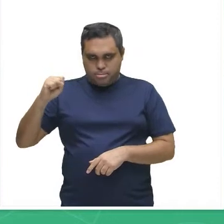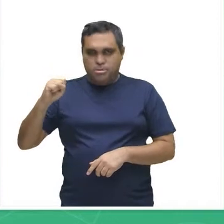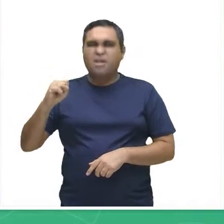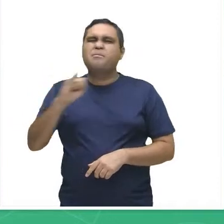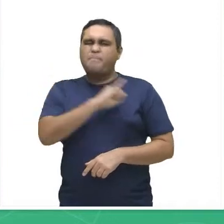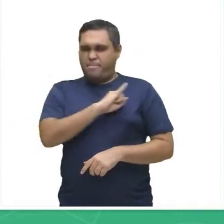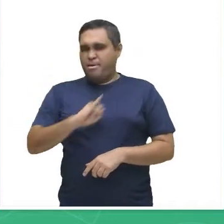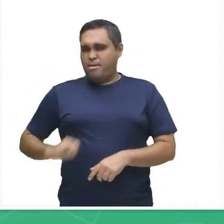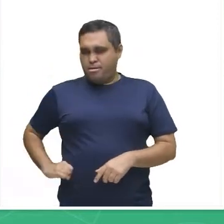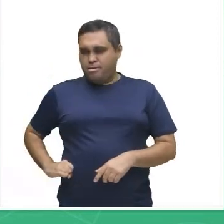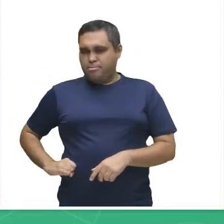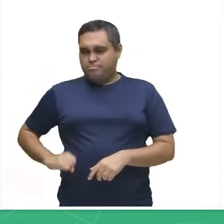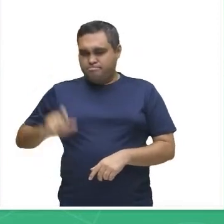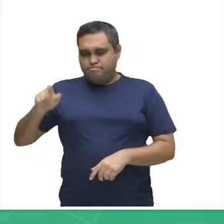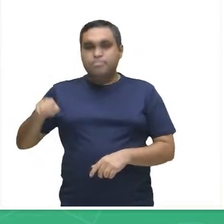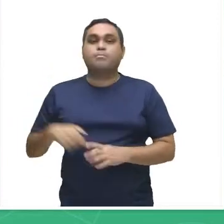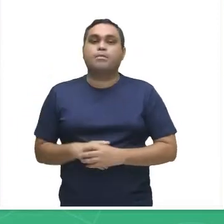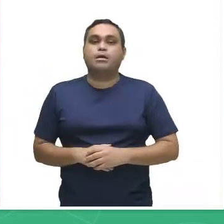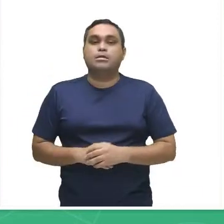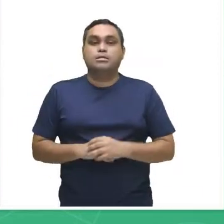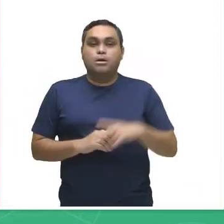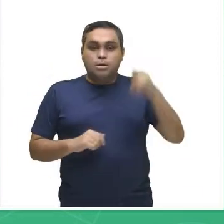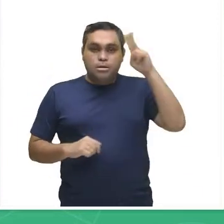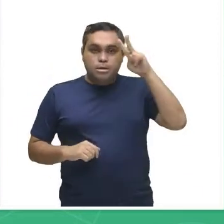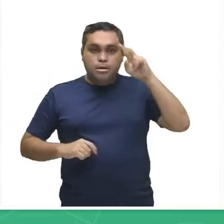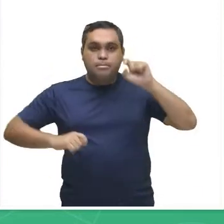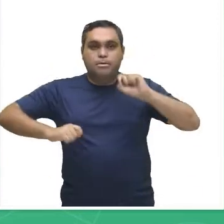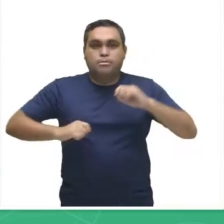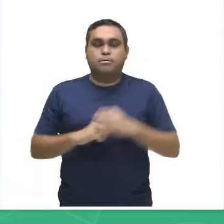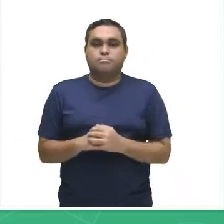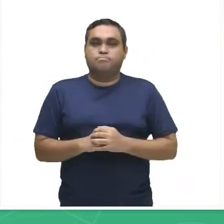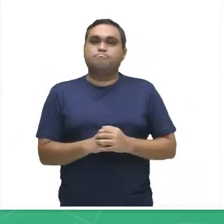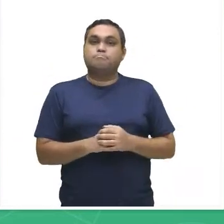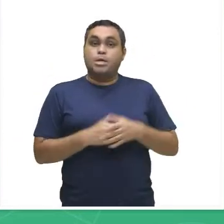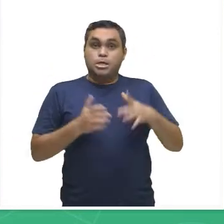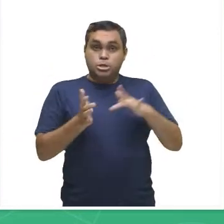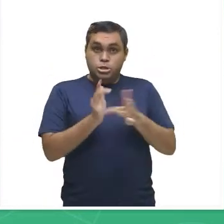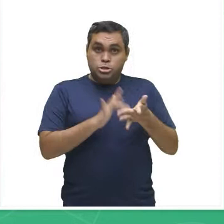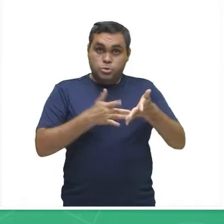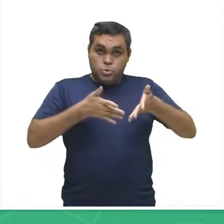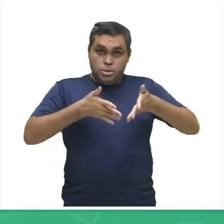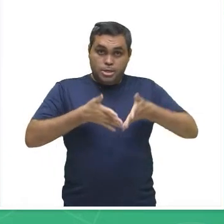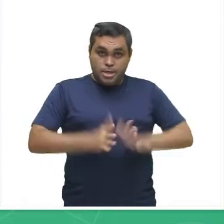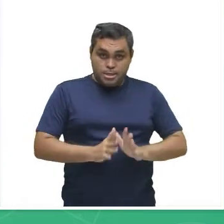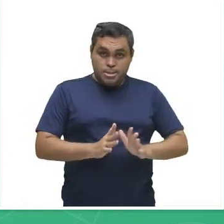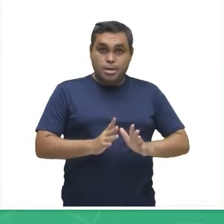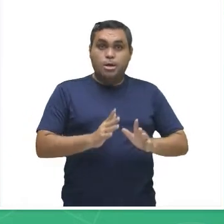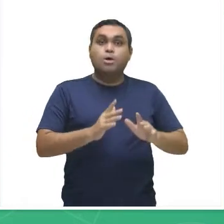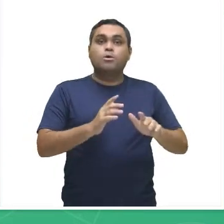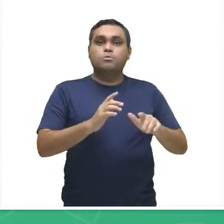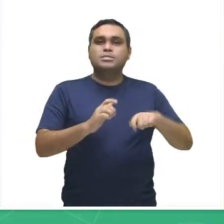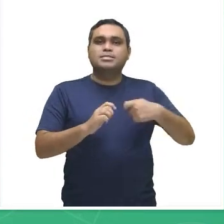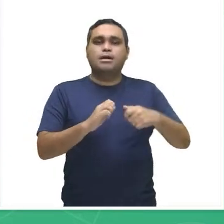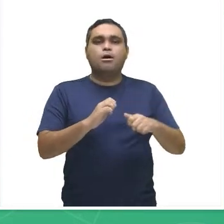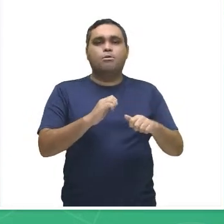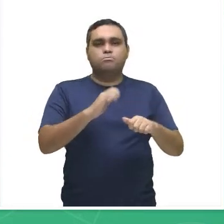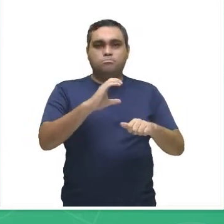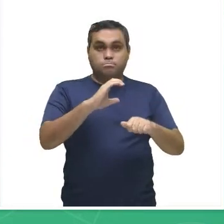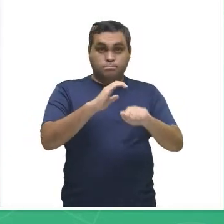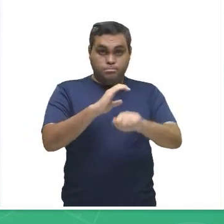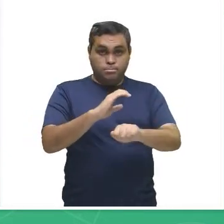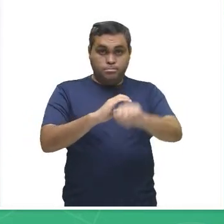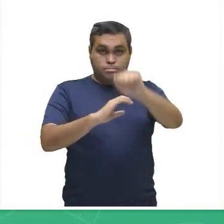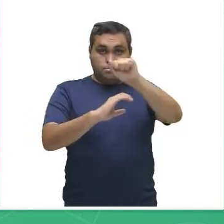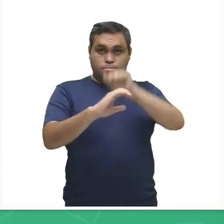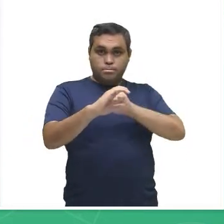e 449, lembrando que antes de Cristo o tempo é contado de maneira decrescente, por isso que vocês estão